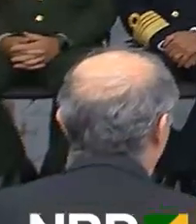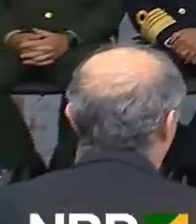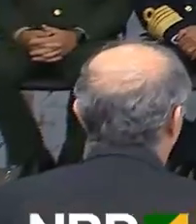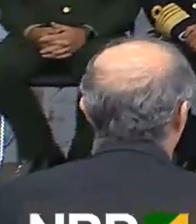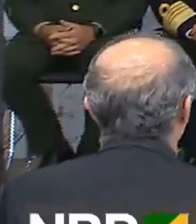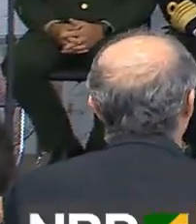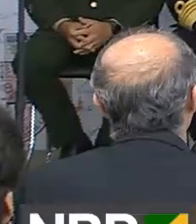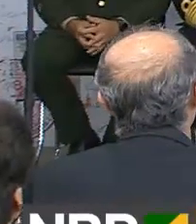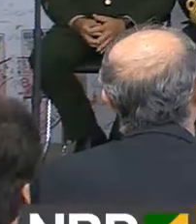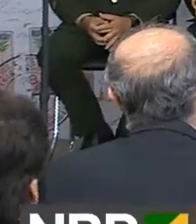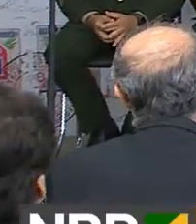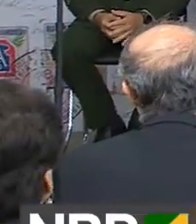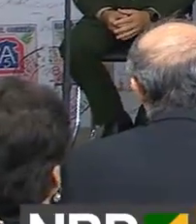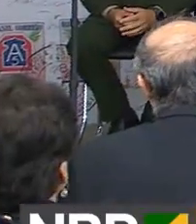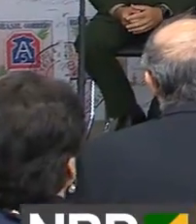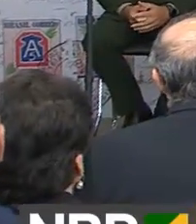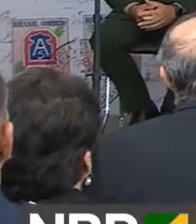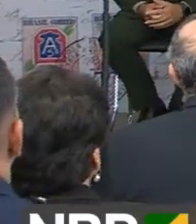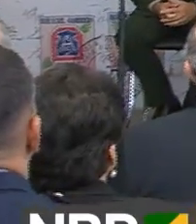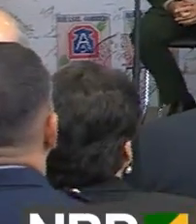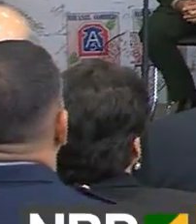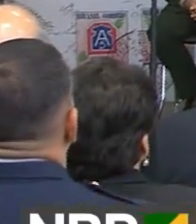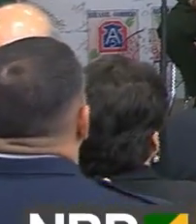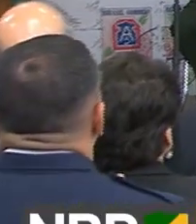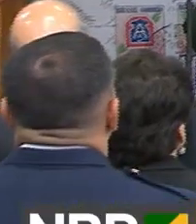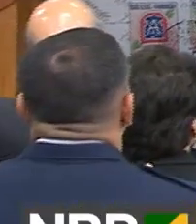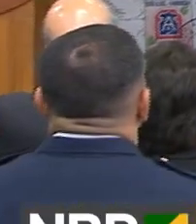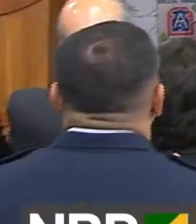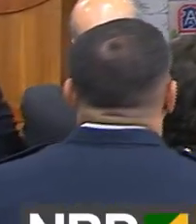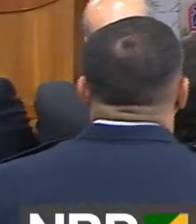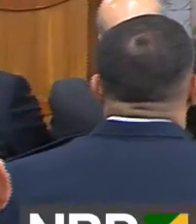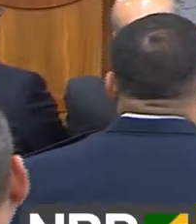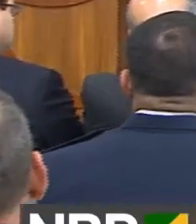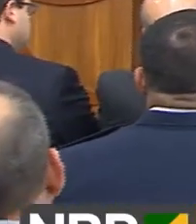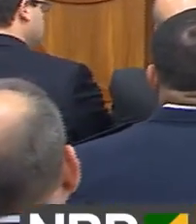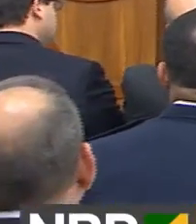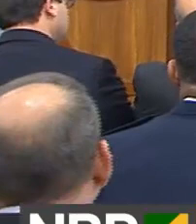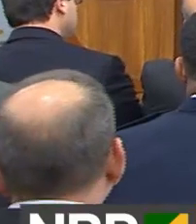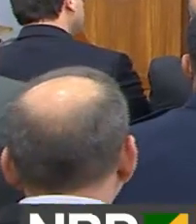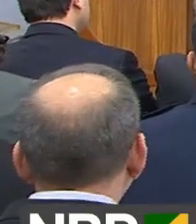Senhoras e senhores, com a palavra o presidente da República, Michel Temer.